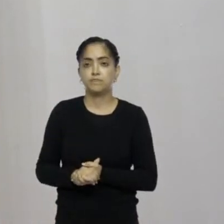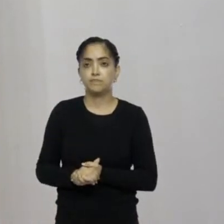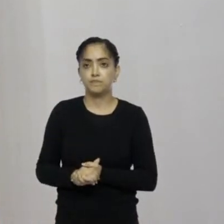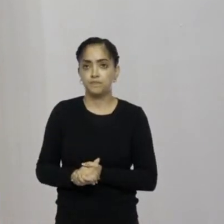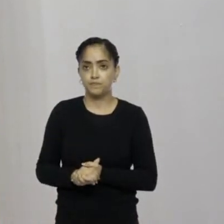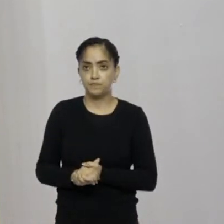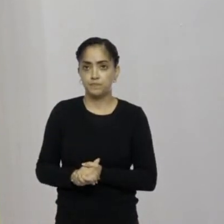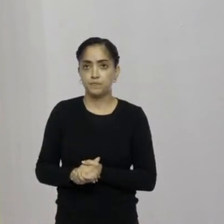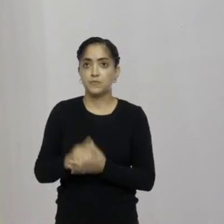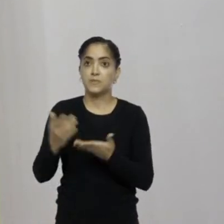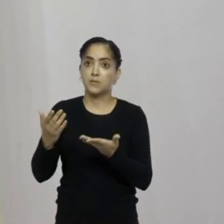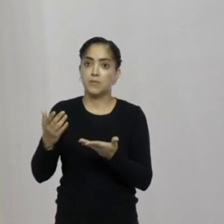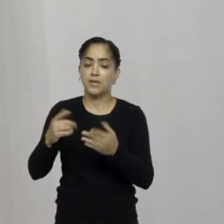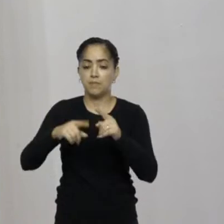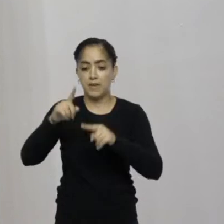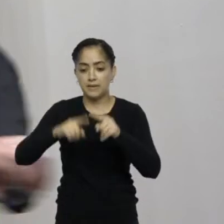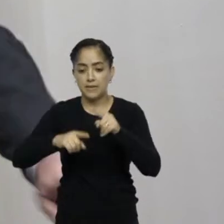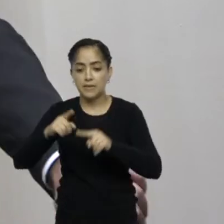vêm os insumos